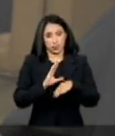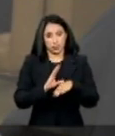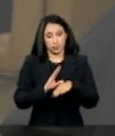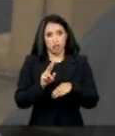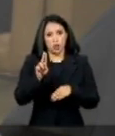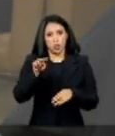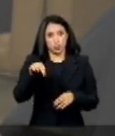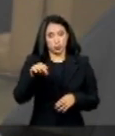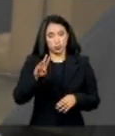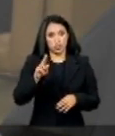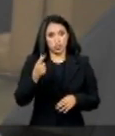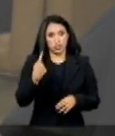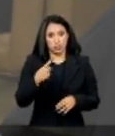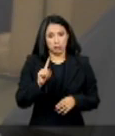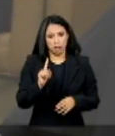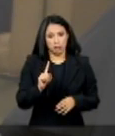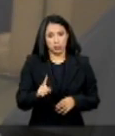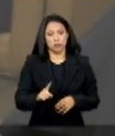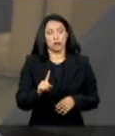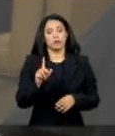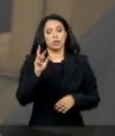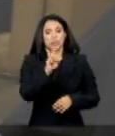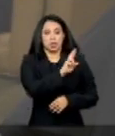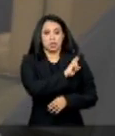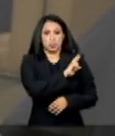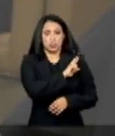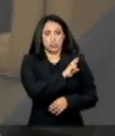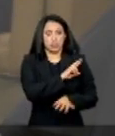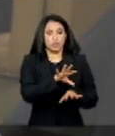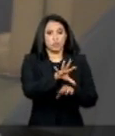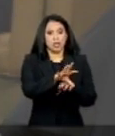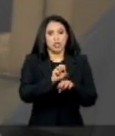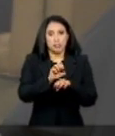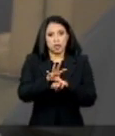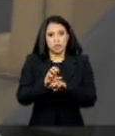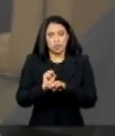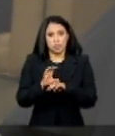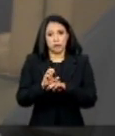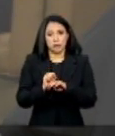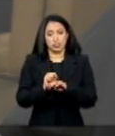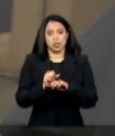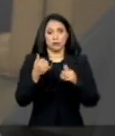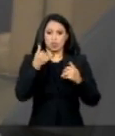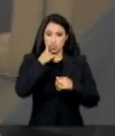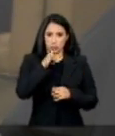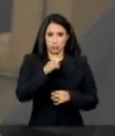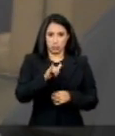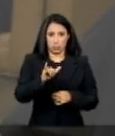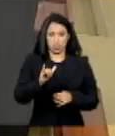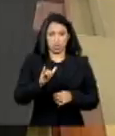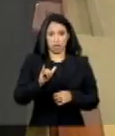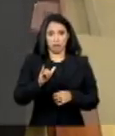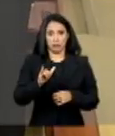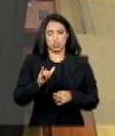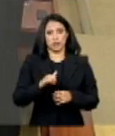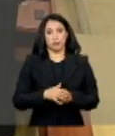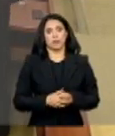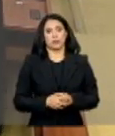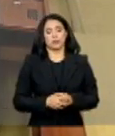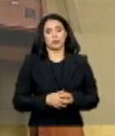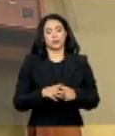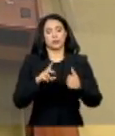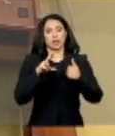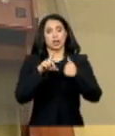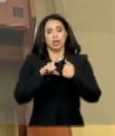os serviços e instalações de energia elétrica diz o artigo 22 inciso 4º